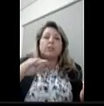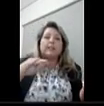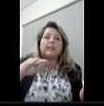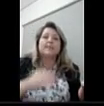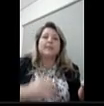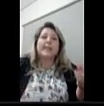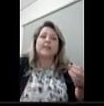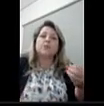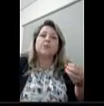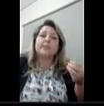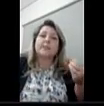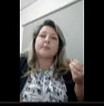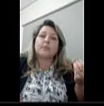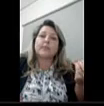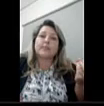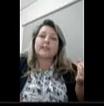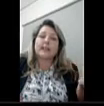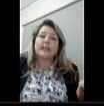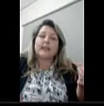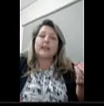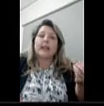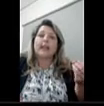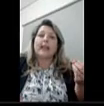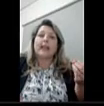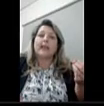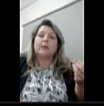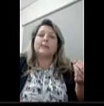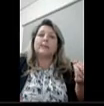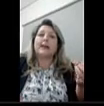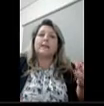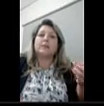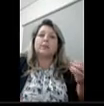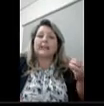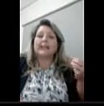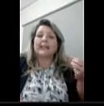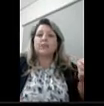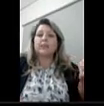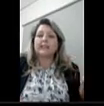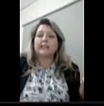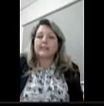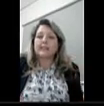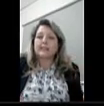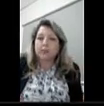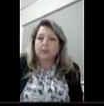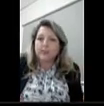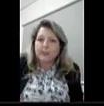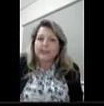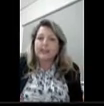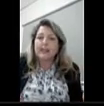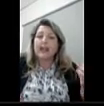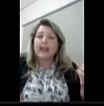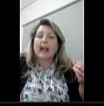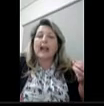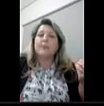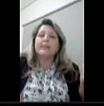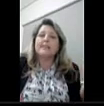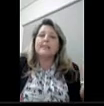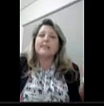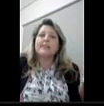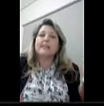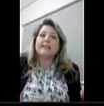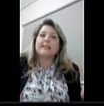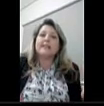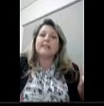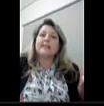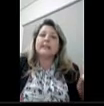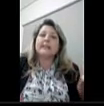rotina, isso você pode fazer um trabalho até de orientação dos pais. a importância